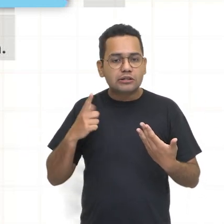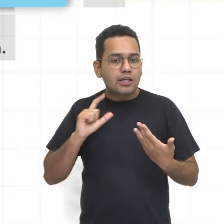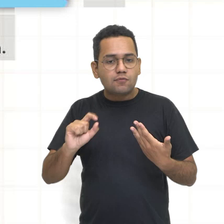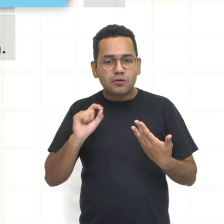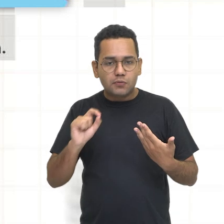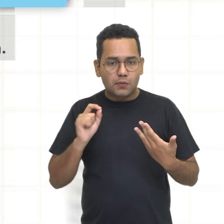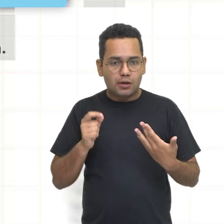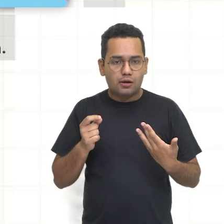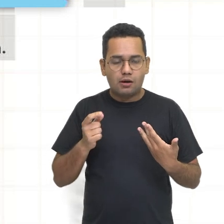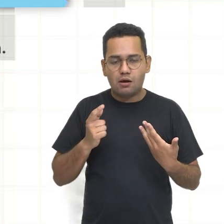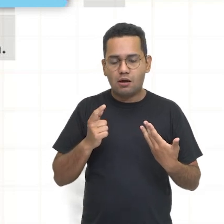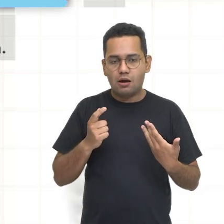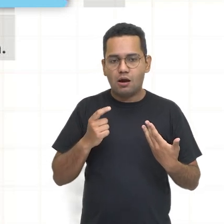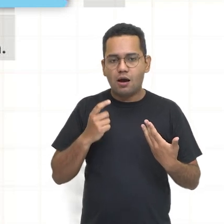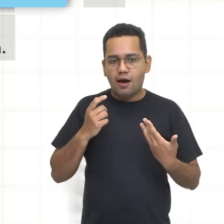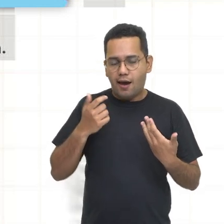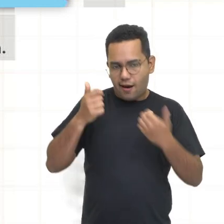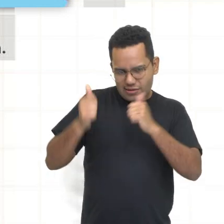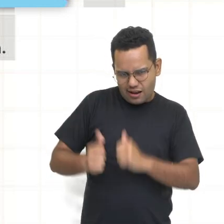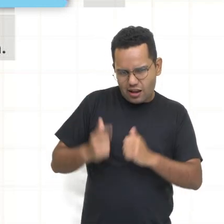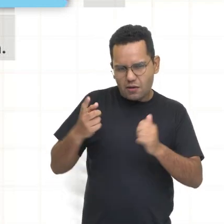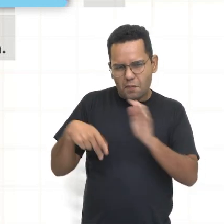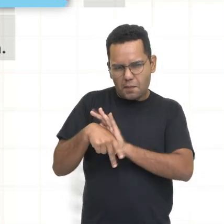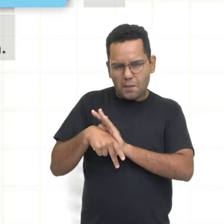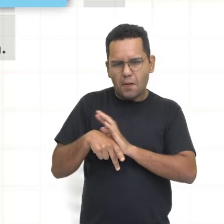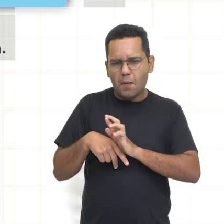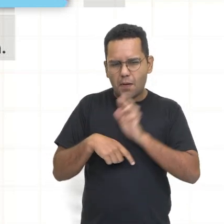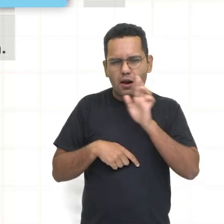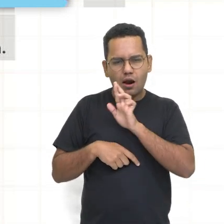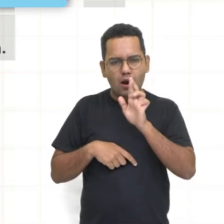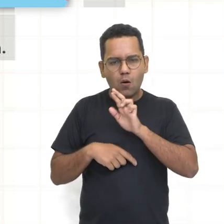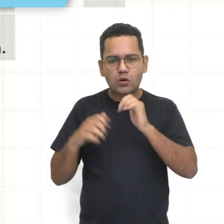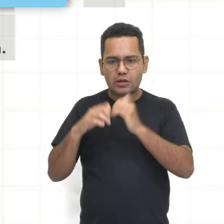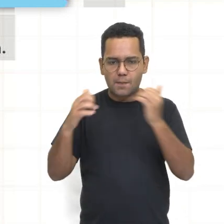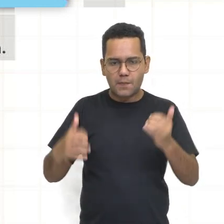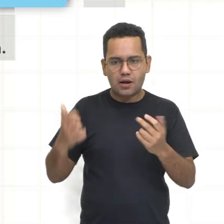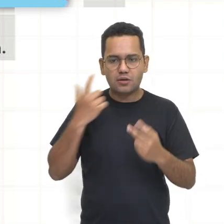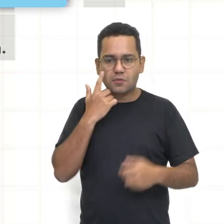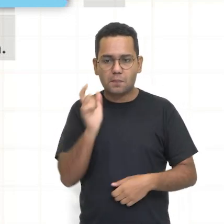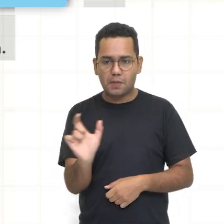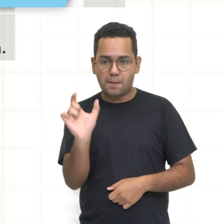repúblicas separatistas de Donetsk e Luhansk.